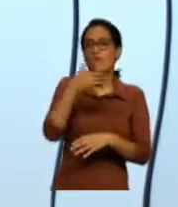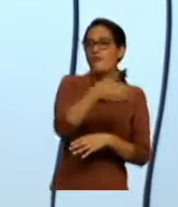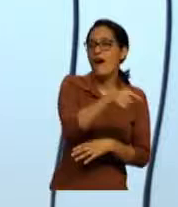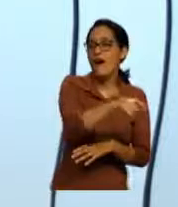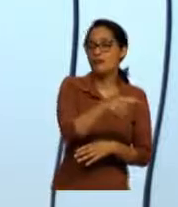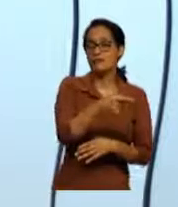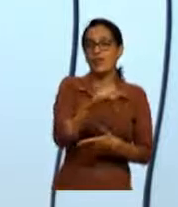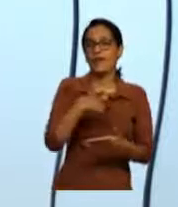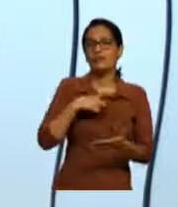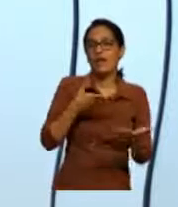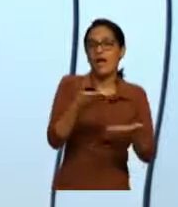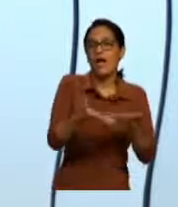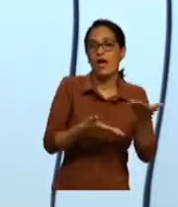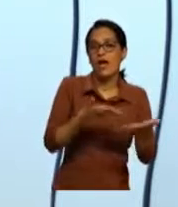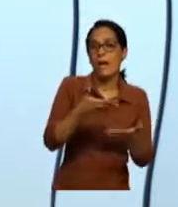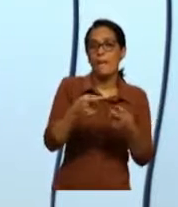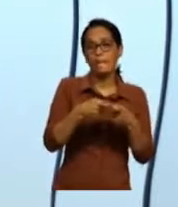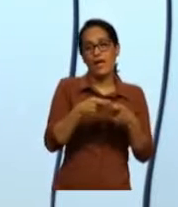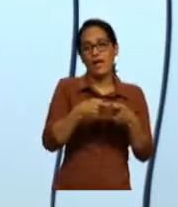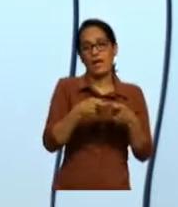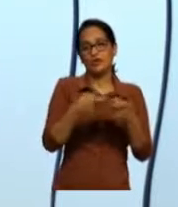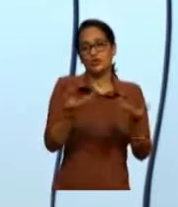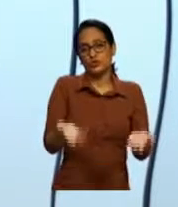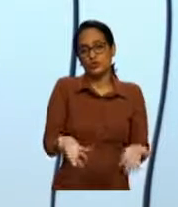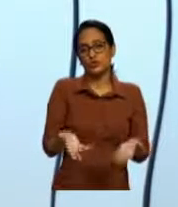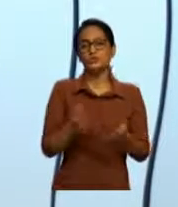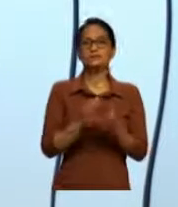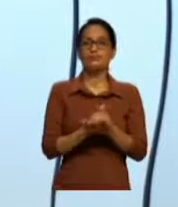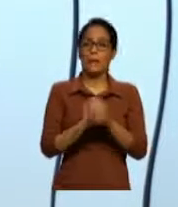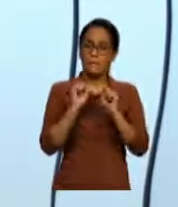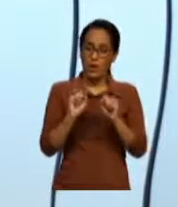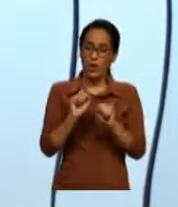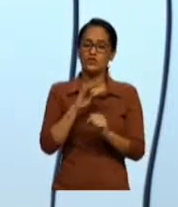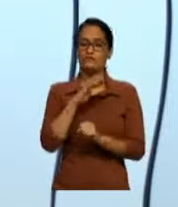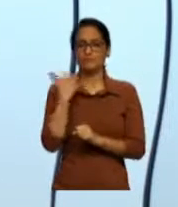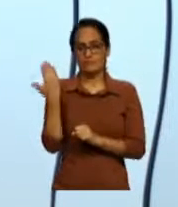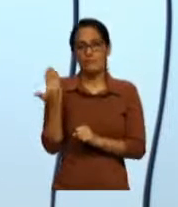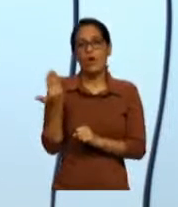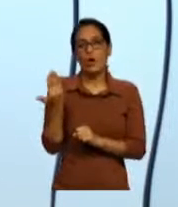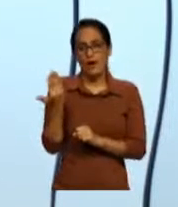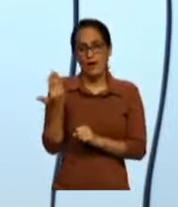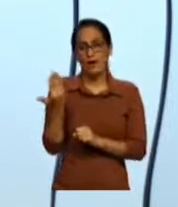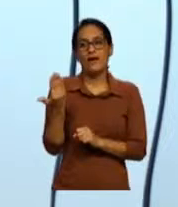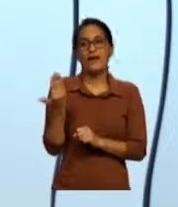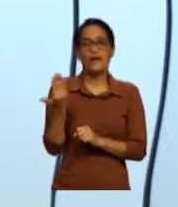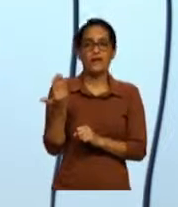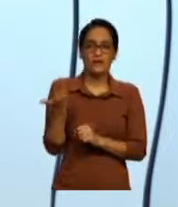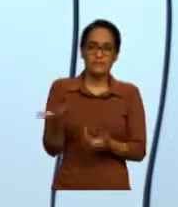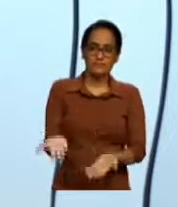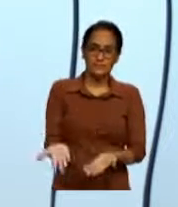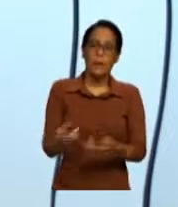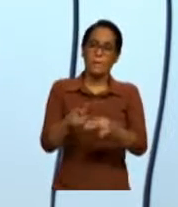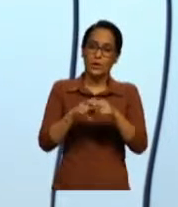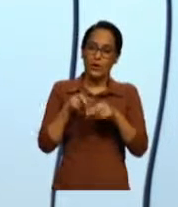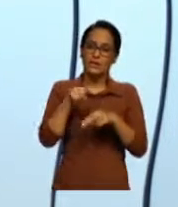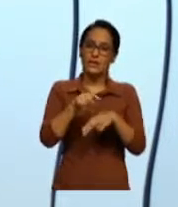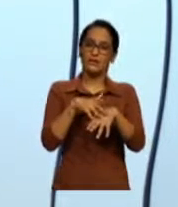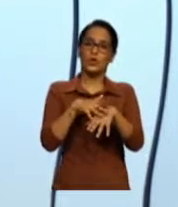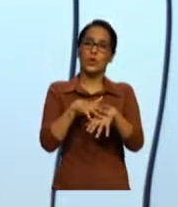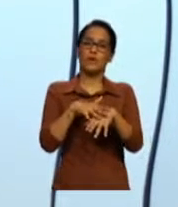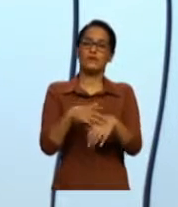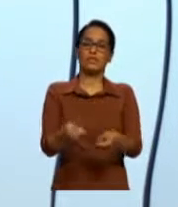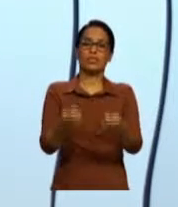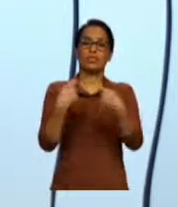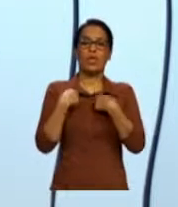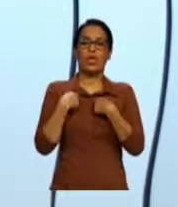atendimento médico, ela não vai ter tratamento adequado e ela pode morrer, pode vir a morrer por conta dessa doença. Isso,